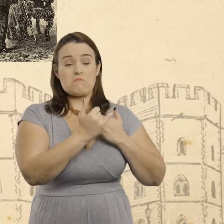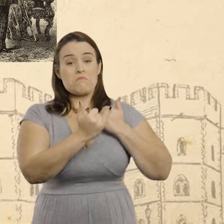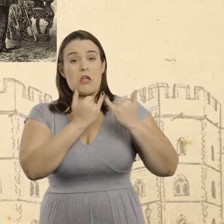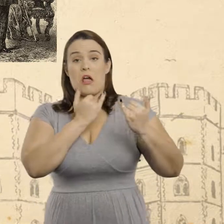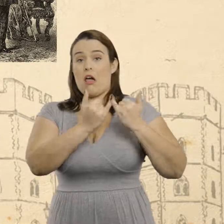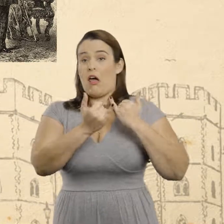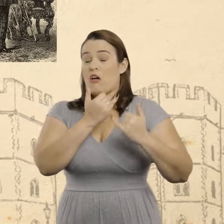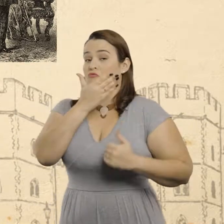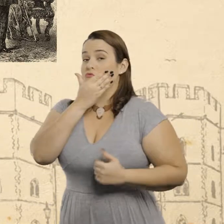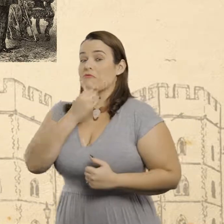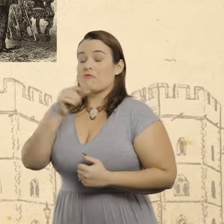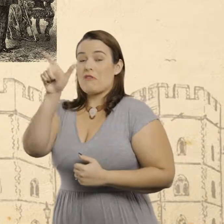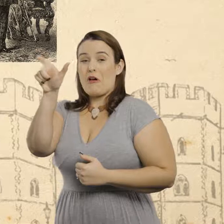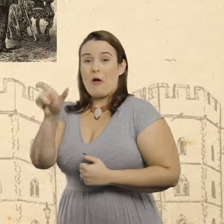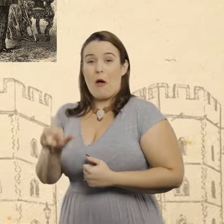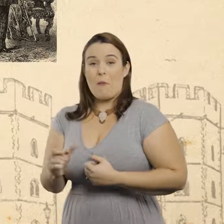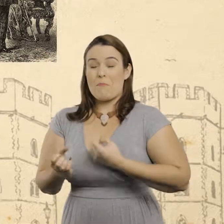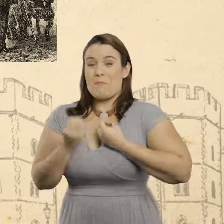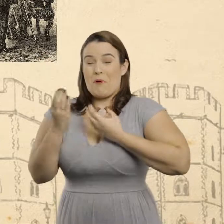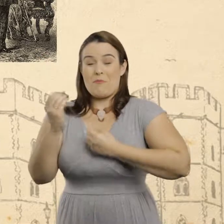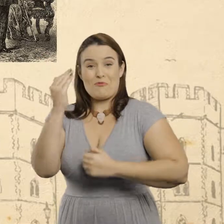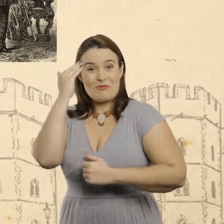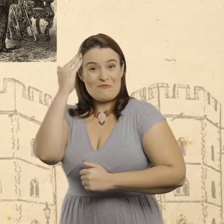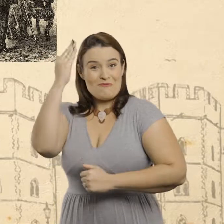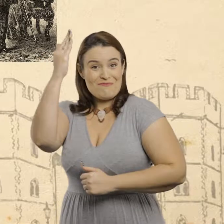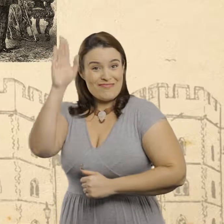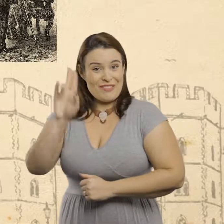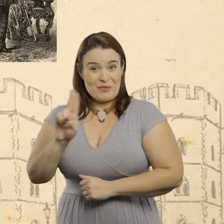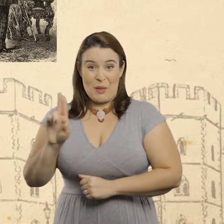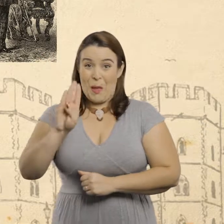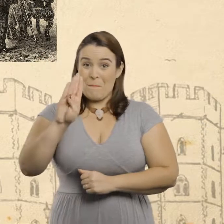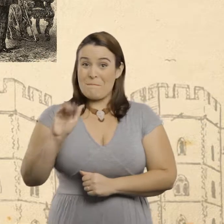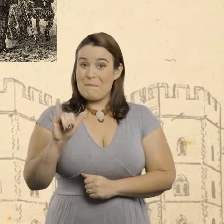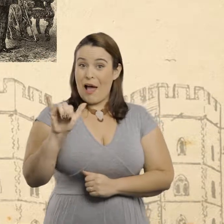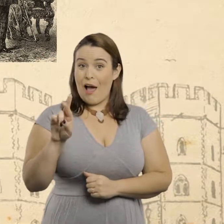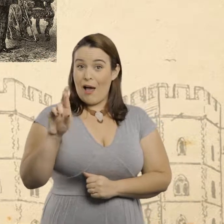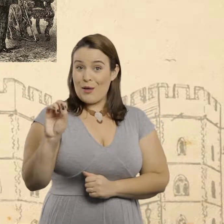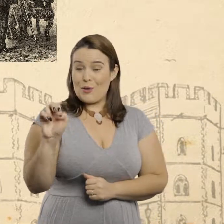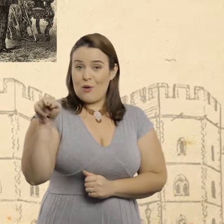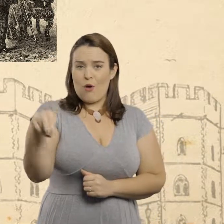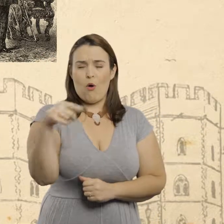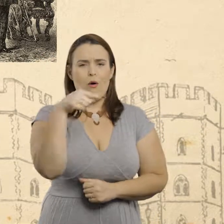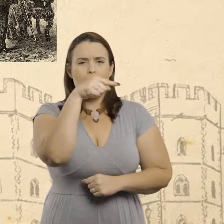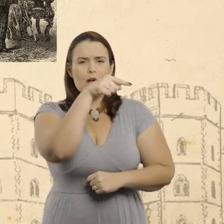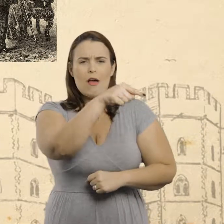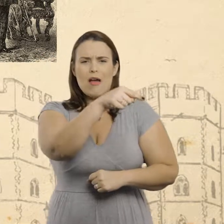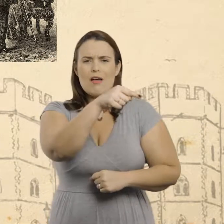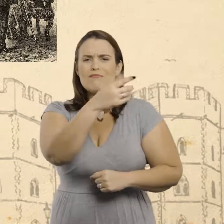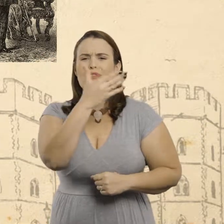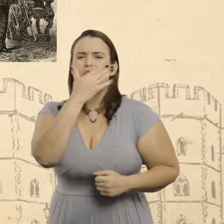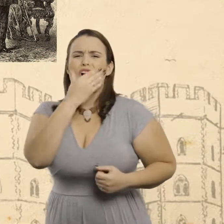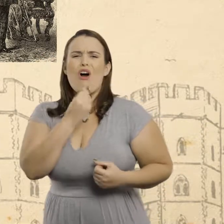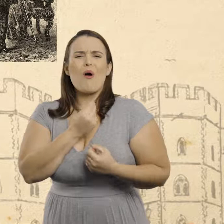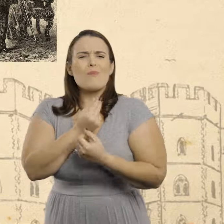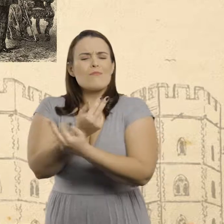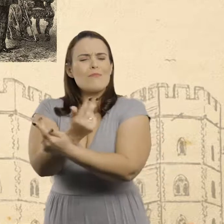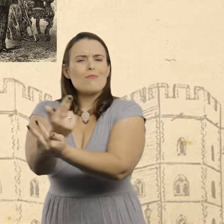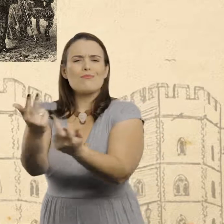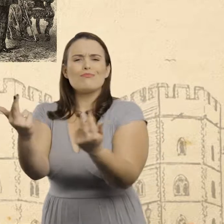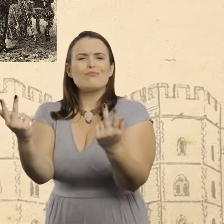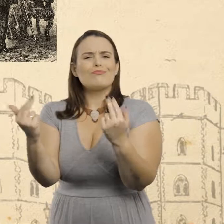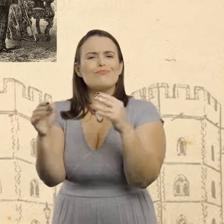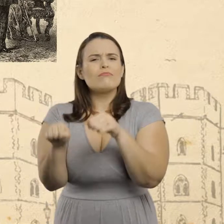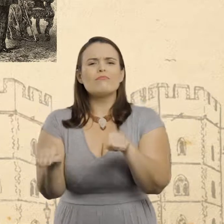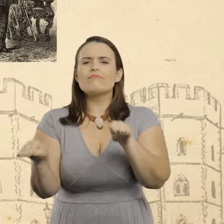Diziam que ele se parecia com um famoso poeta inglês chamado Byron. Phileas Fogg não fazia as mesmas coisas que outros